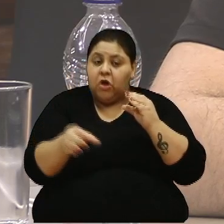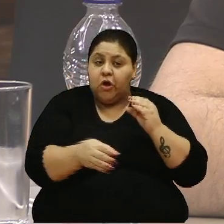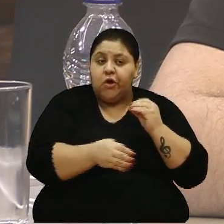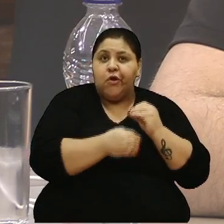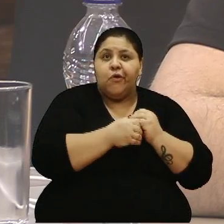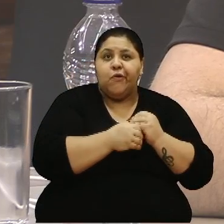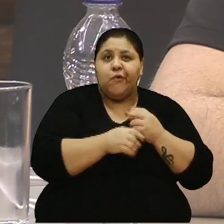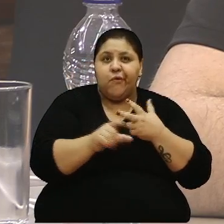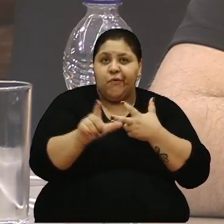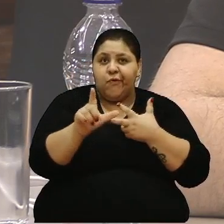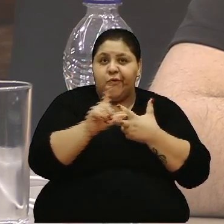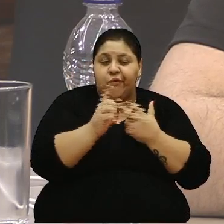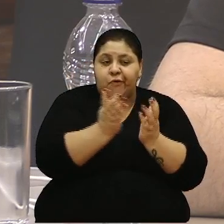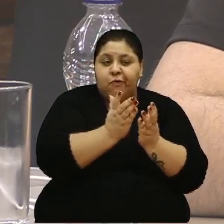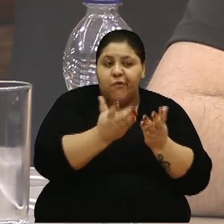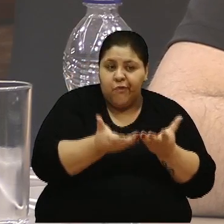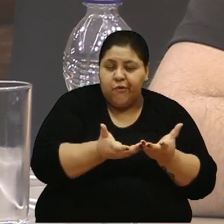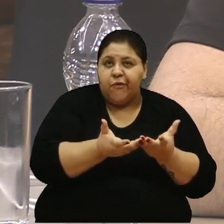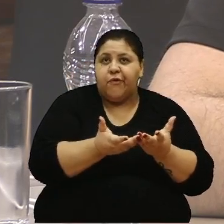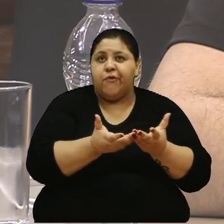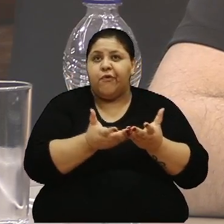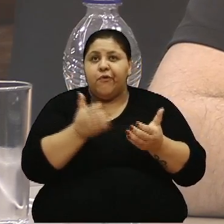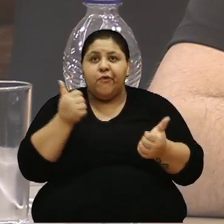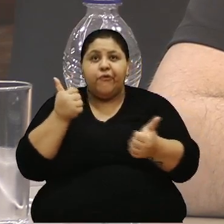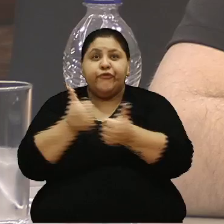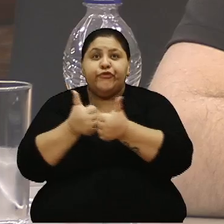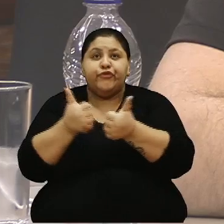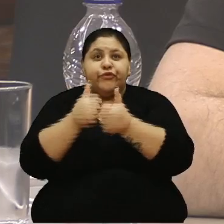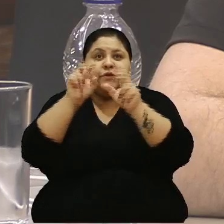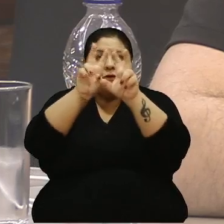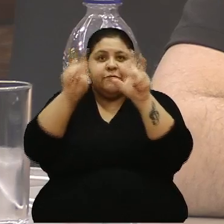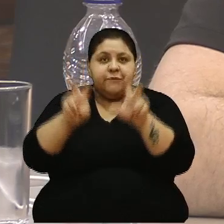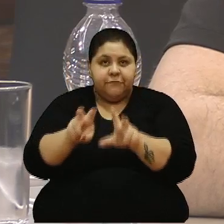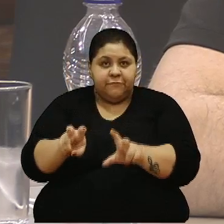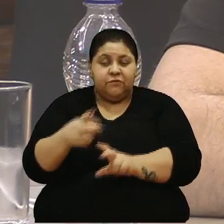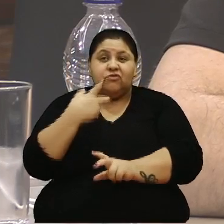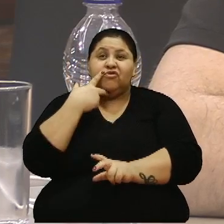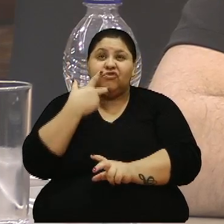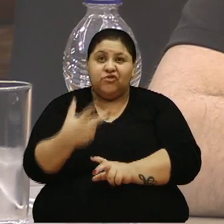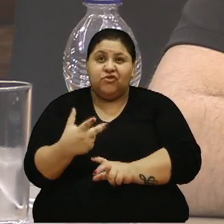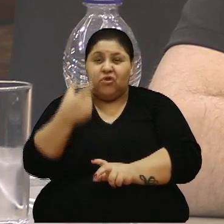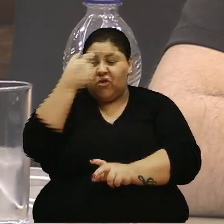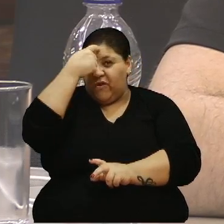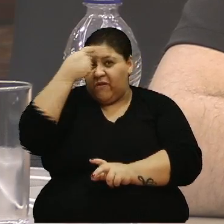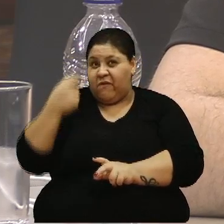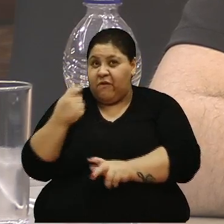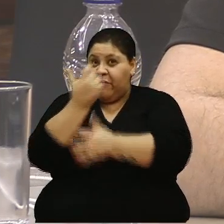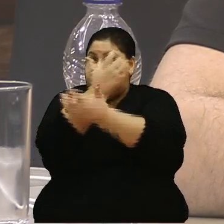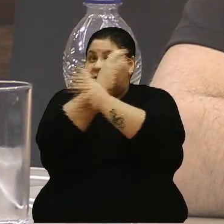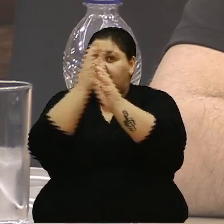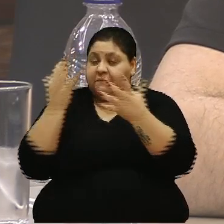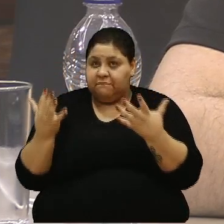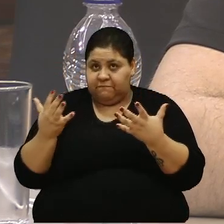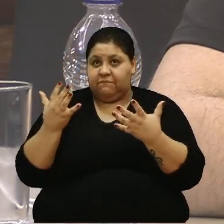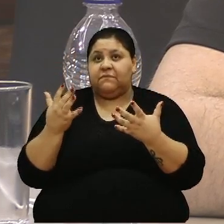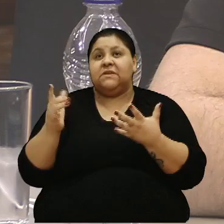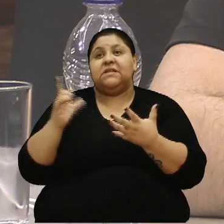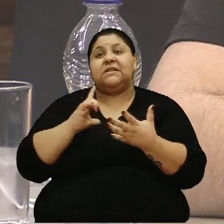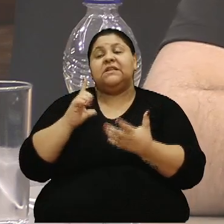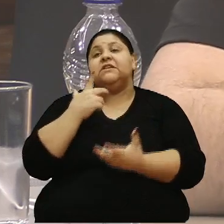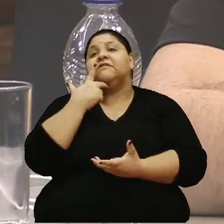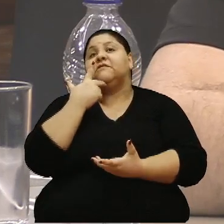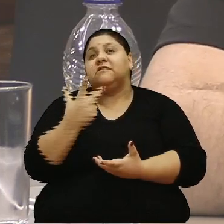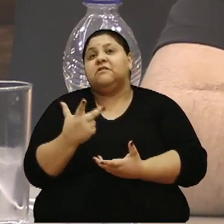o Legislativo, a Comissão do Meio Ambiente, junto a essas pautas. E quando tu fala em conscientização ambiental, tu tem que falar